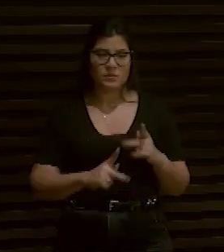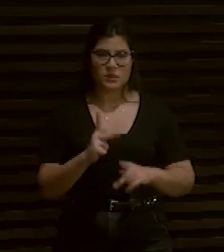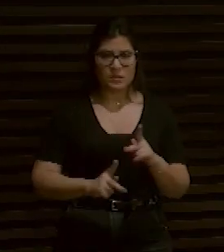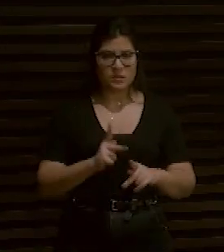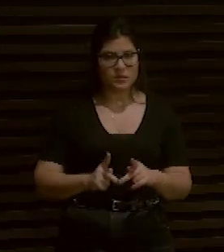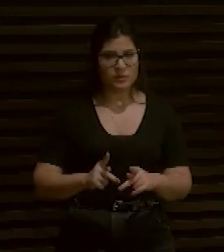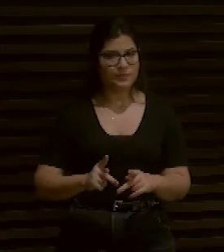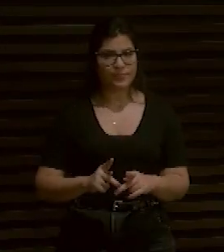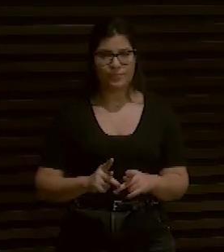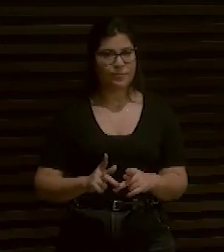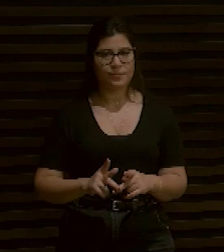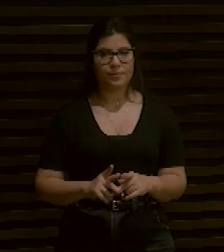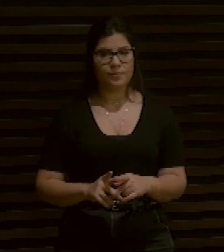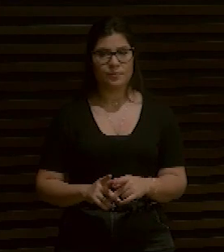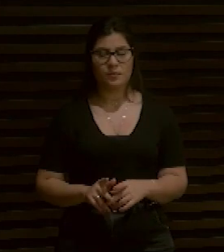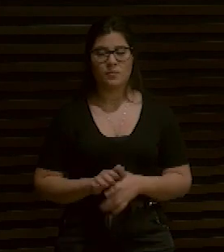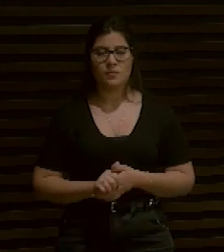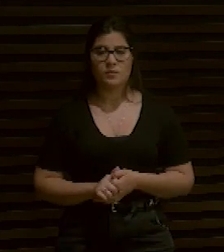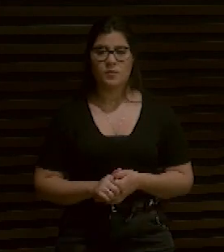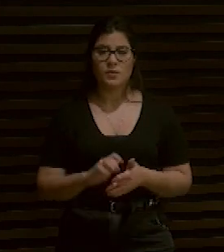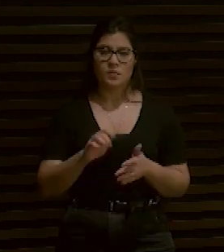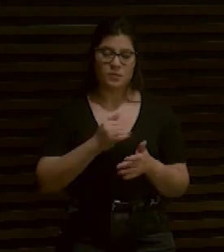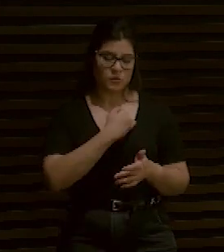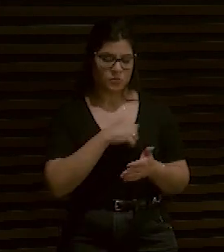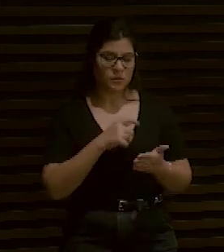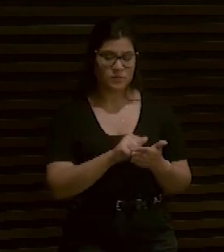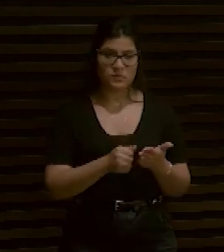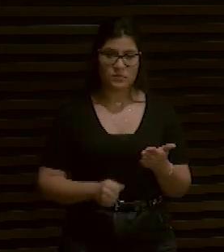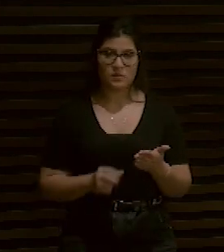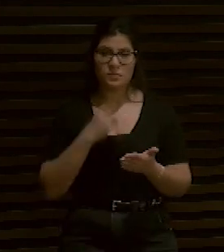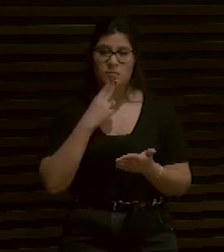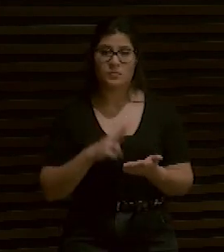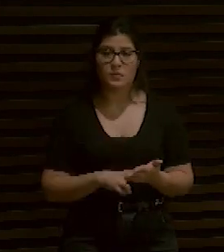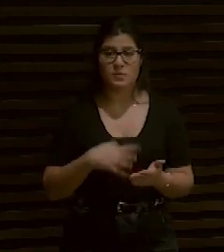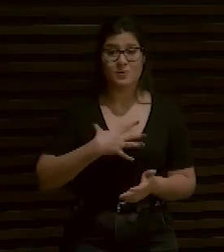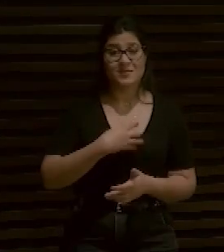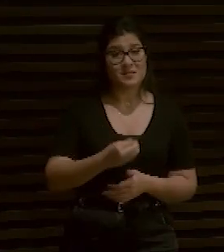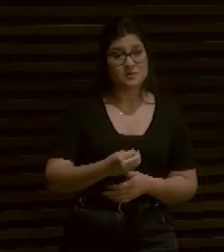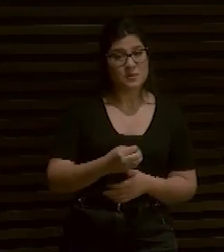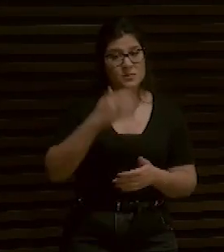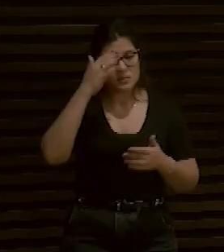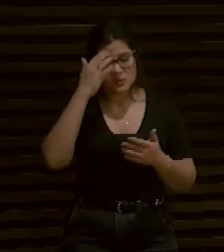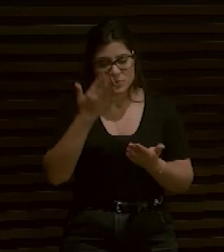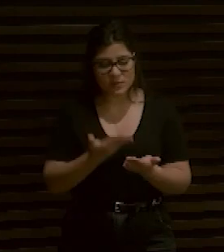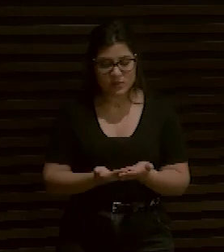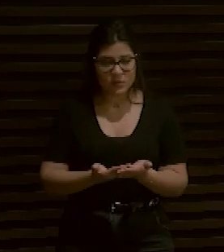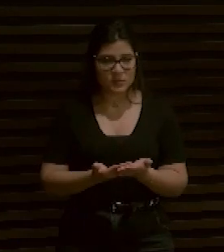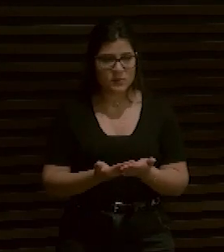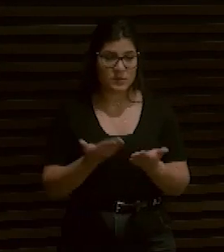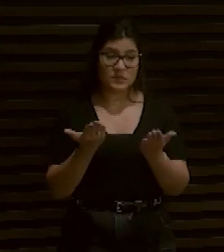aqui. João está escrevendo essa carta para os filhos, para os crentes, para os